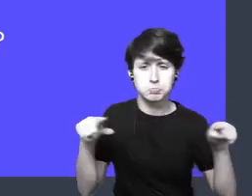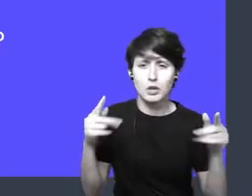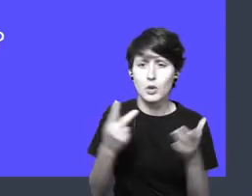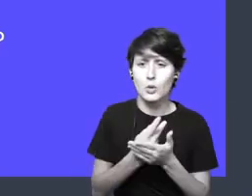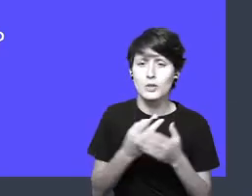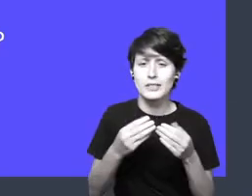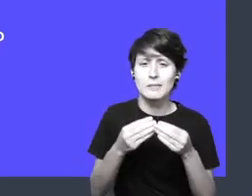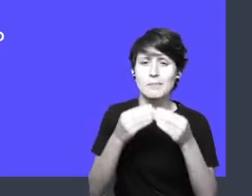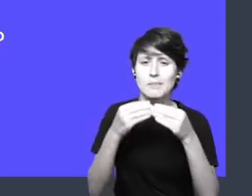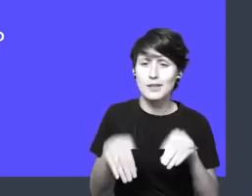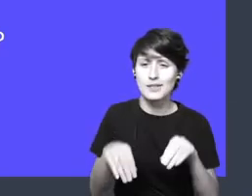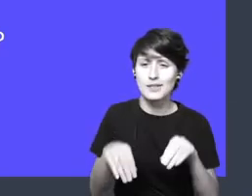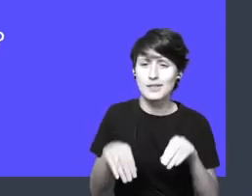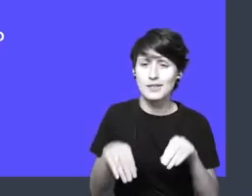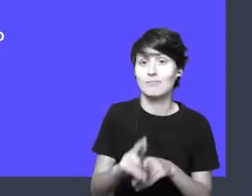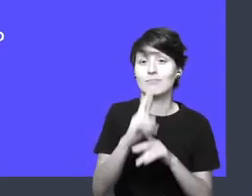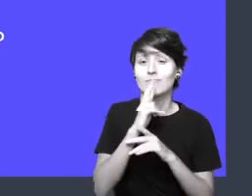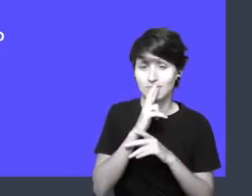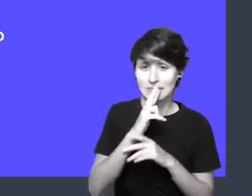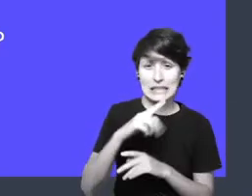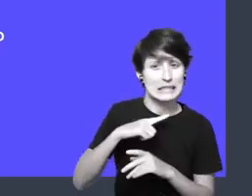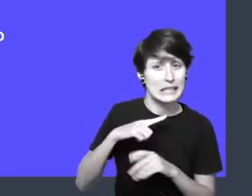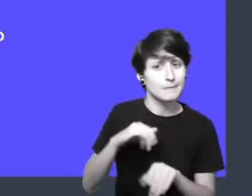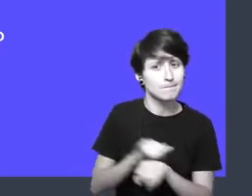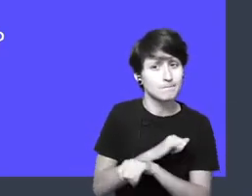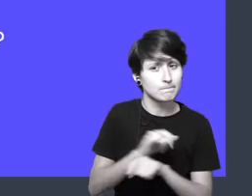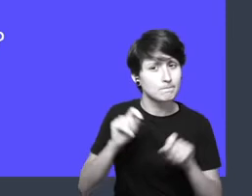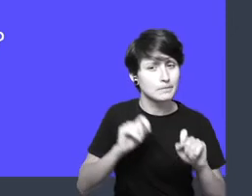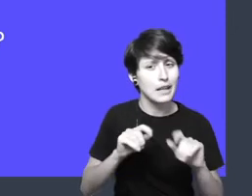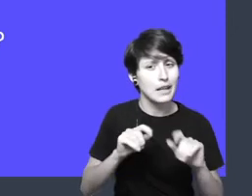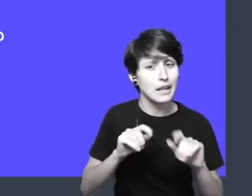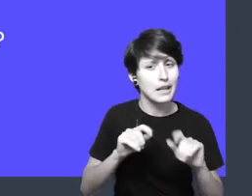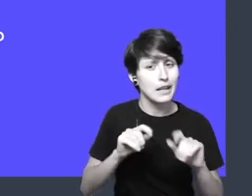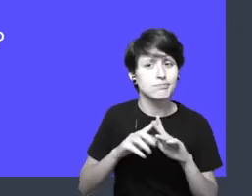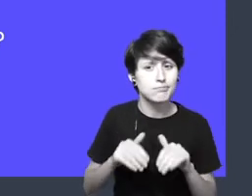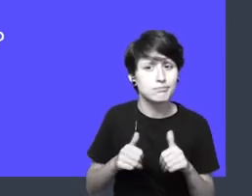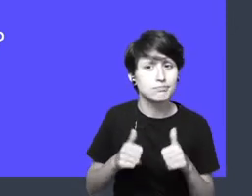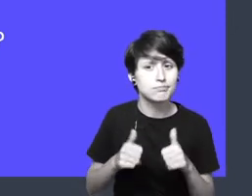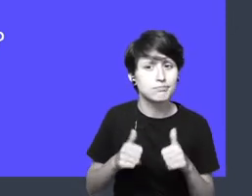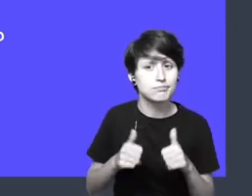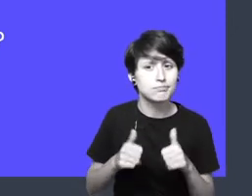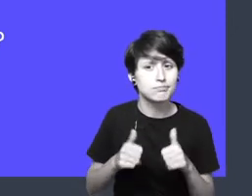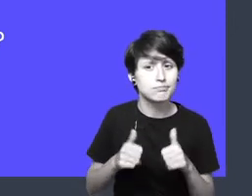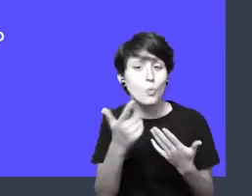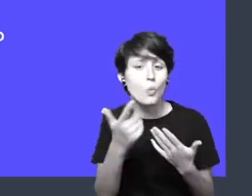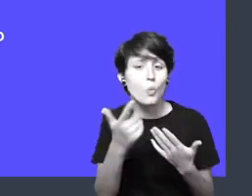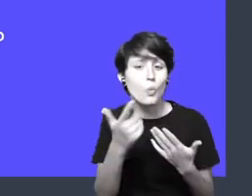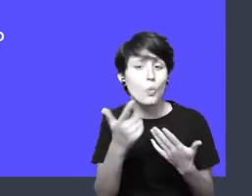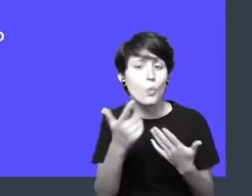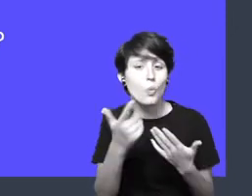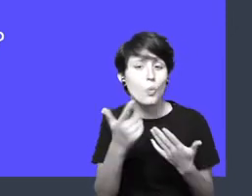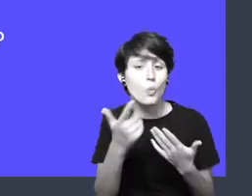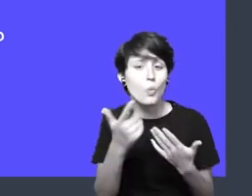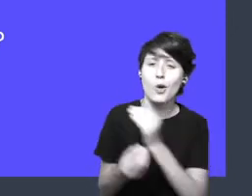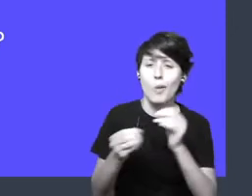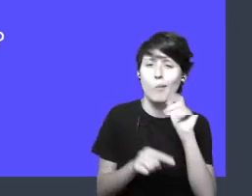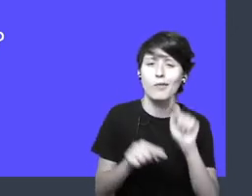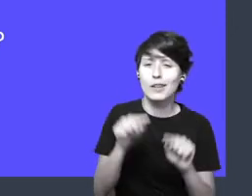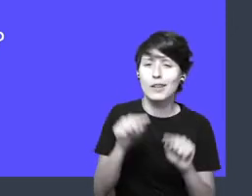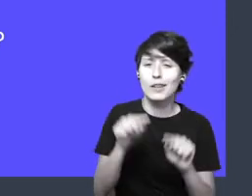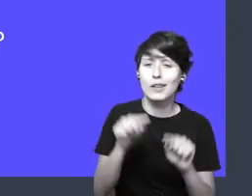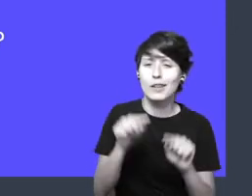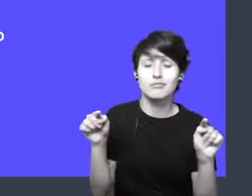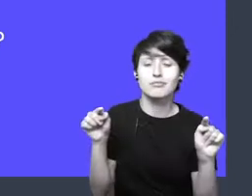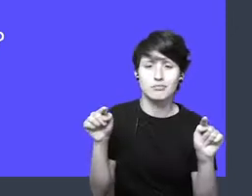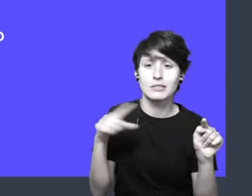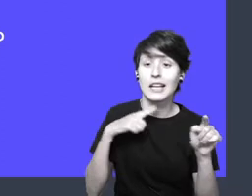resultados, a gente tem algum mecanismo de reparação e de suporte? Outra pergunta, o quão diversa é a